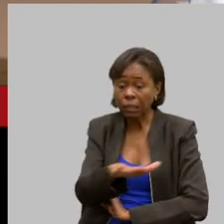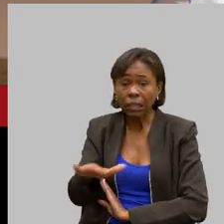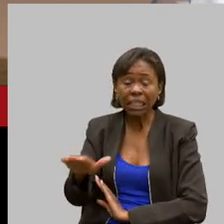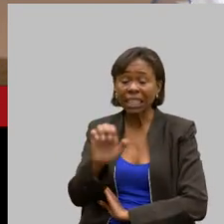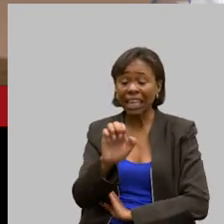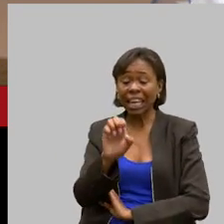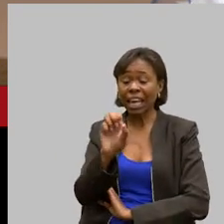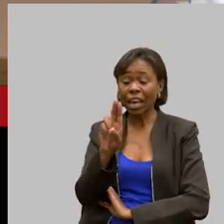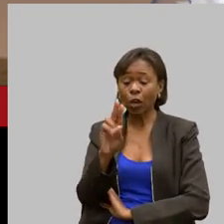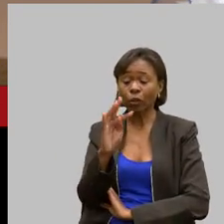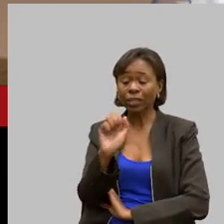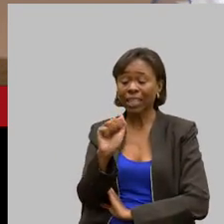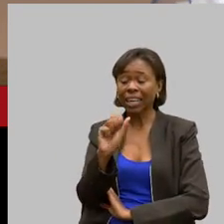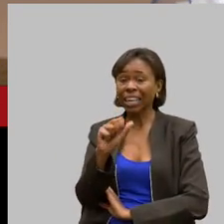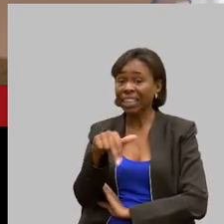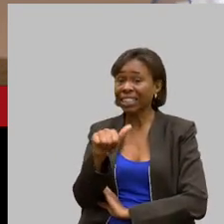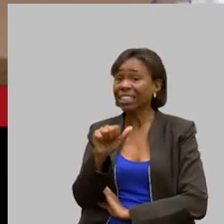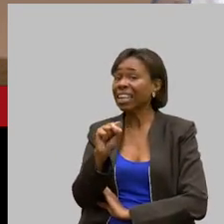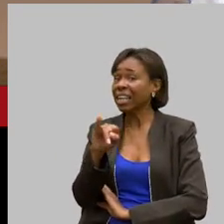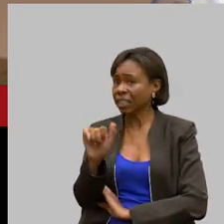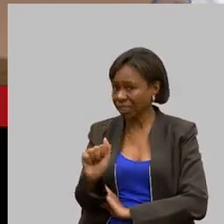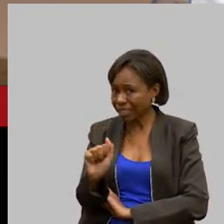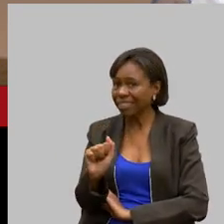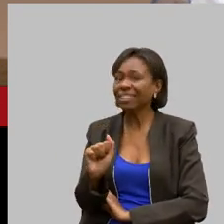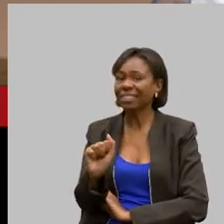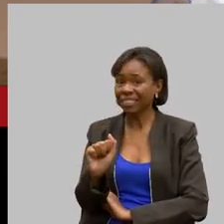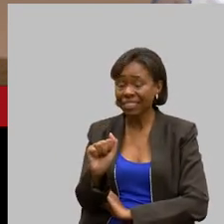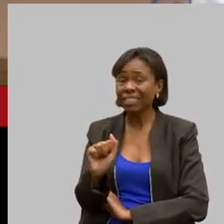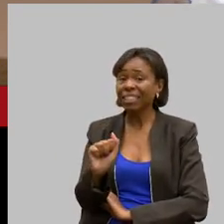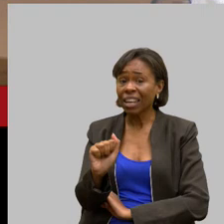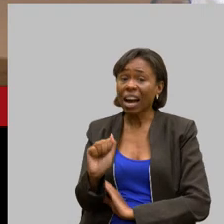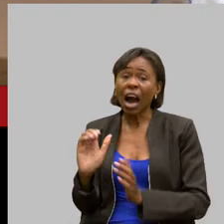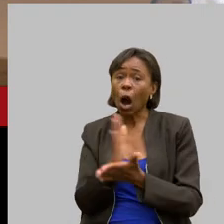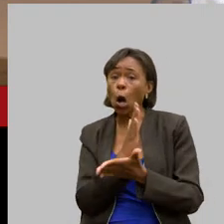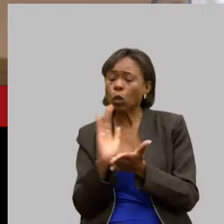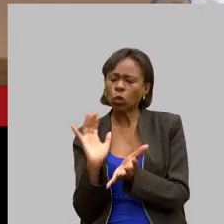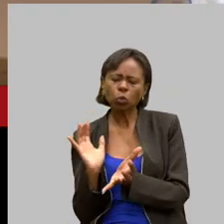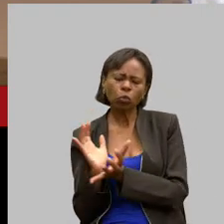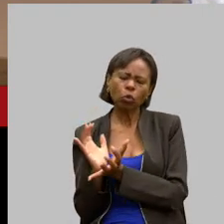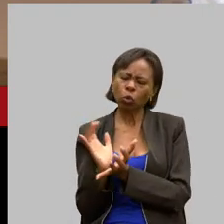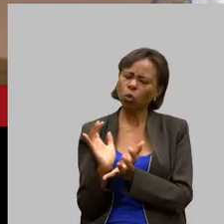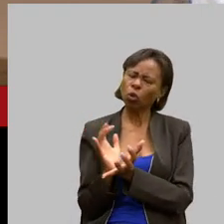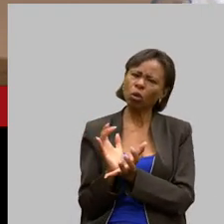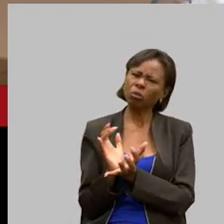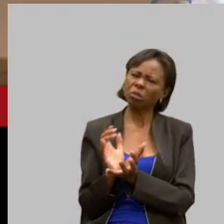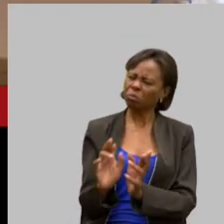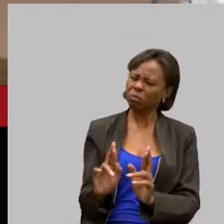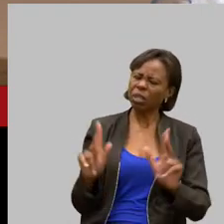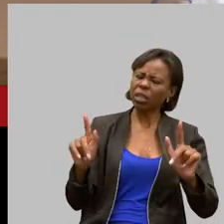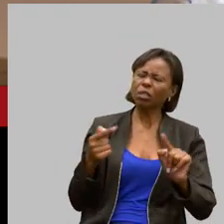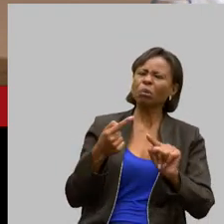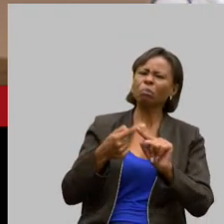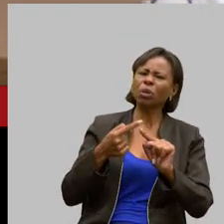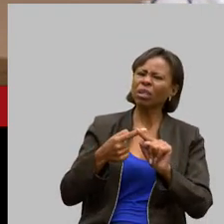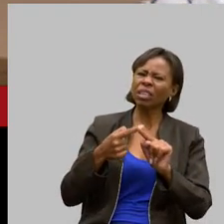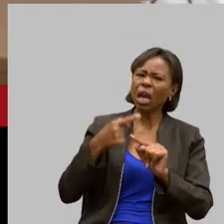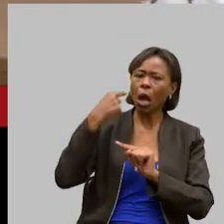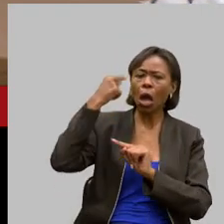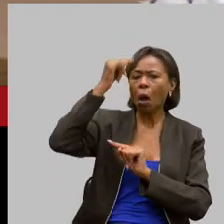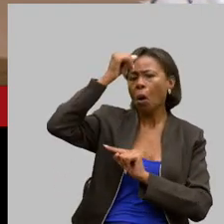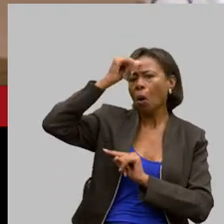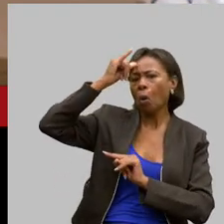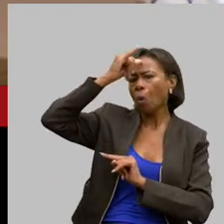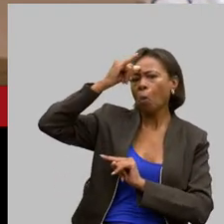grupo que se destoava porque não tinha idiotice eram os chamados asperges que